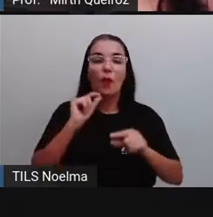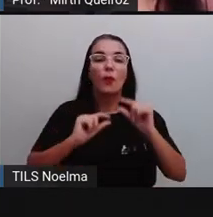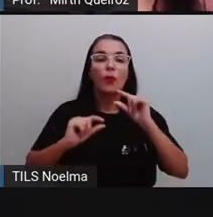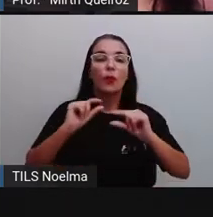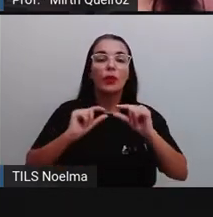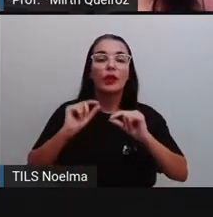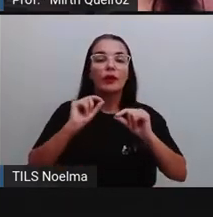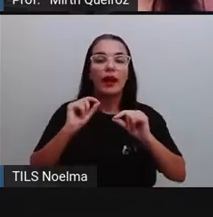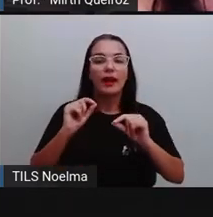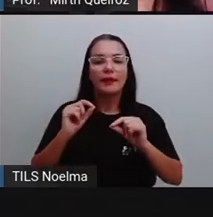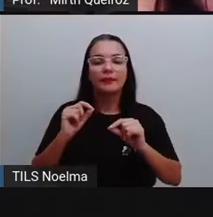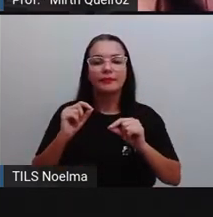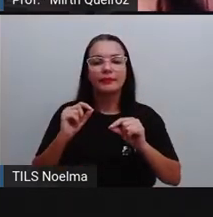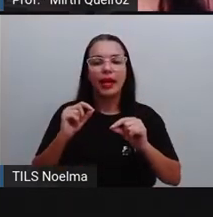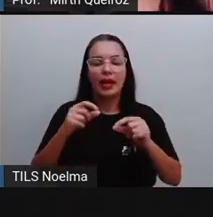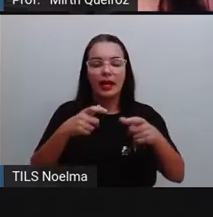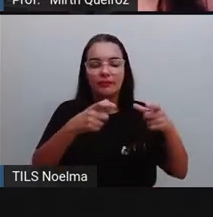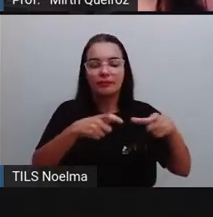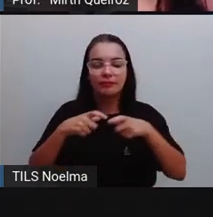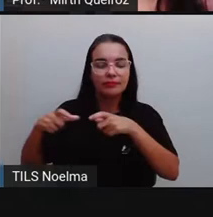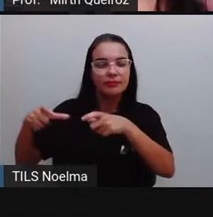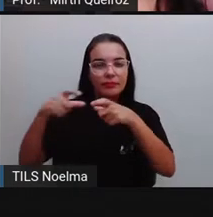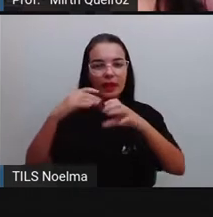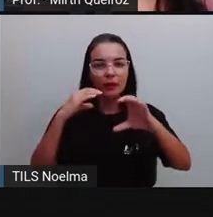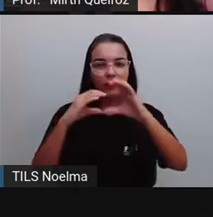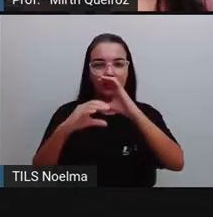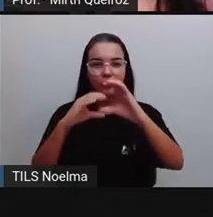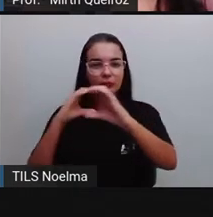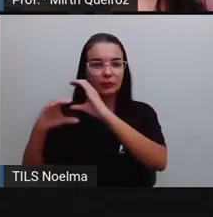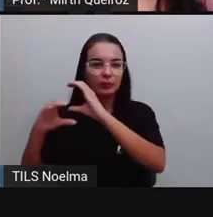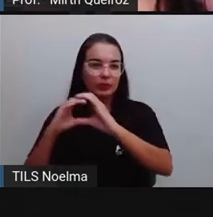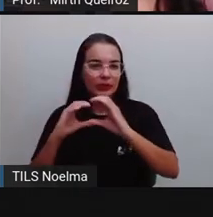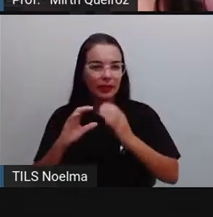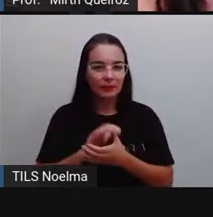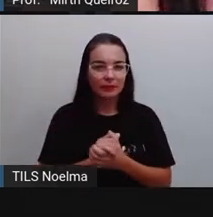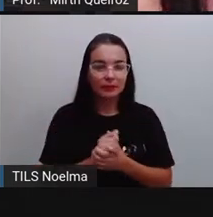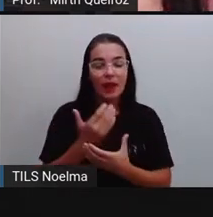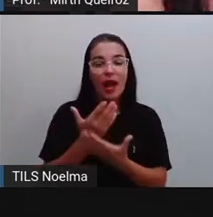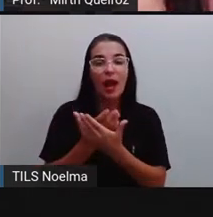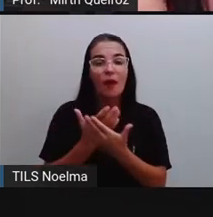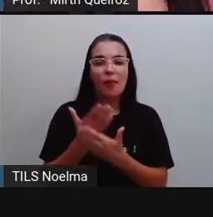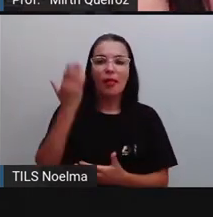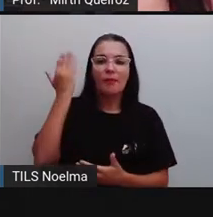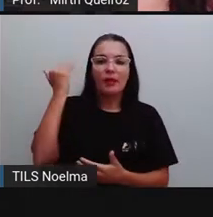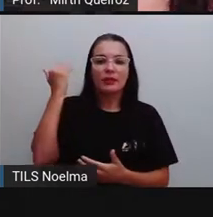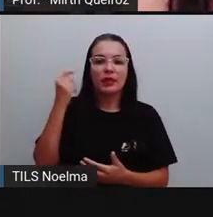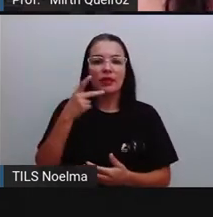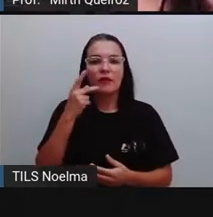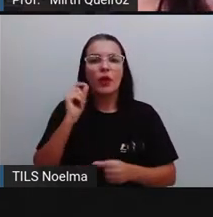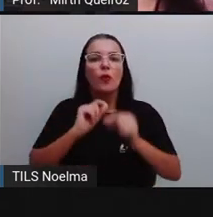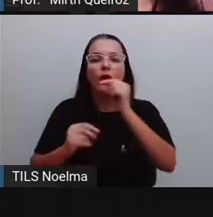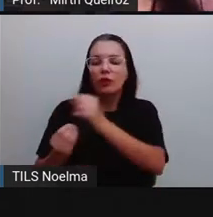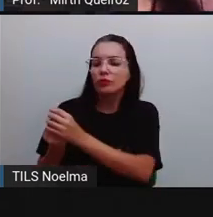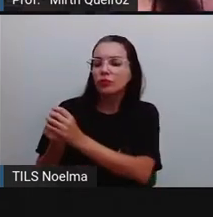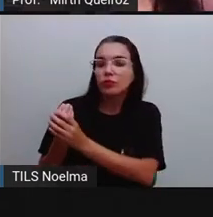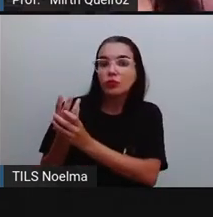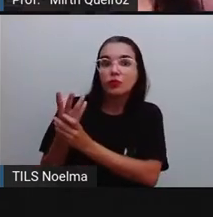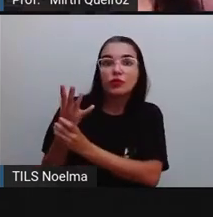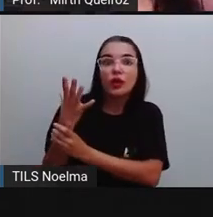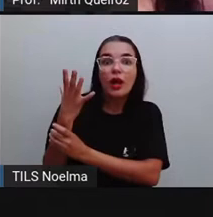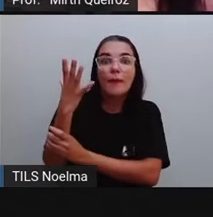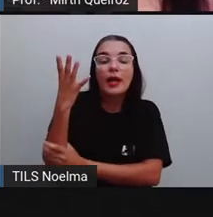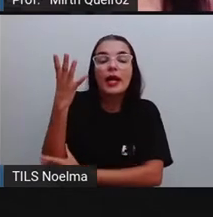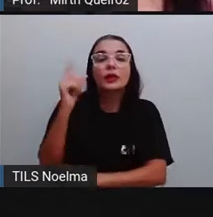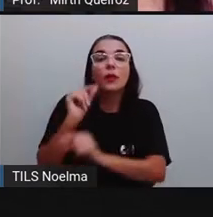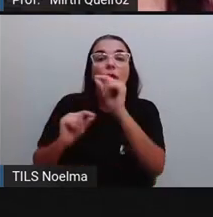de comunicação. Na aula passada, nós falamos sobre o surgimento da comunicação,